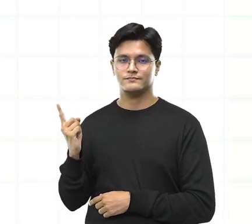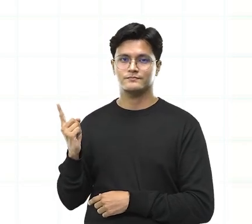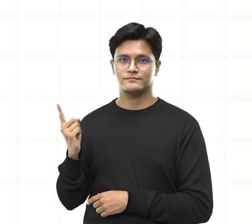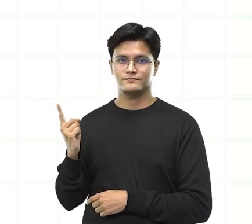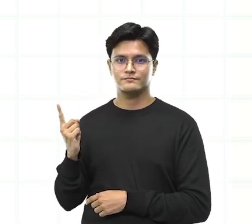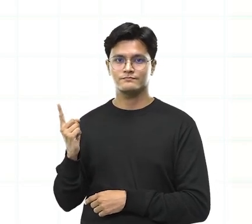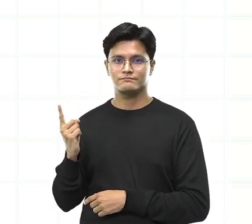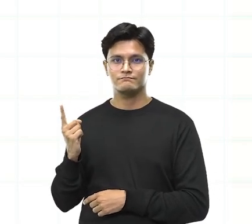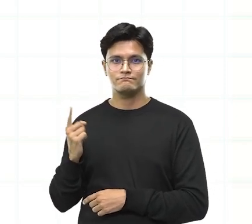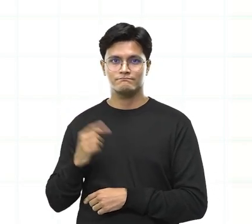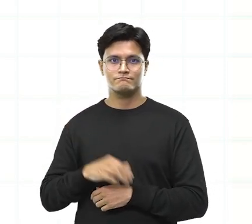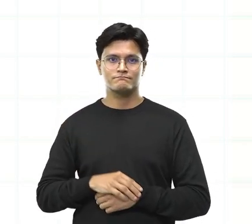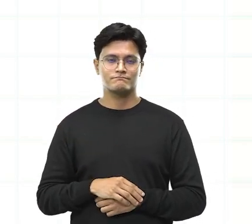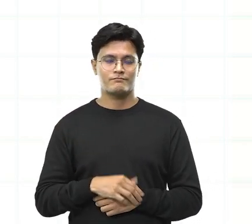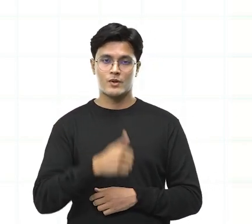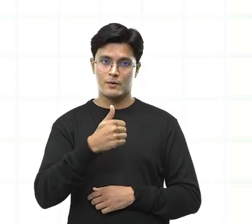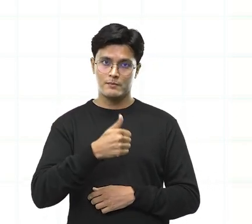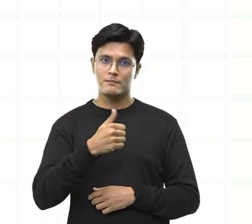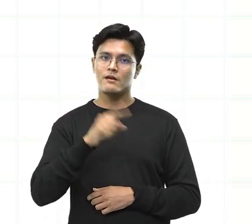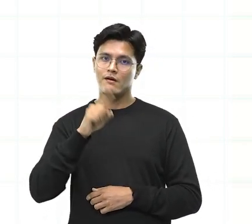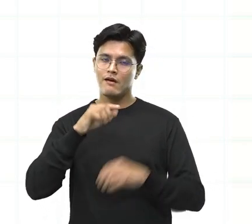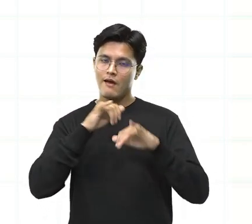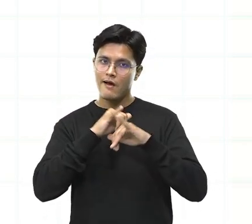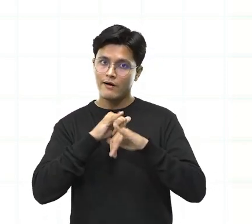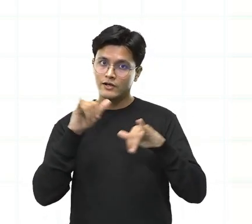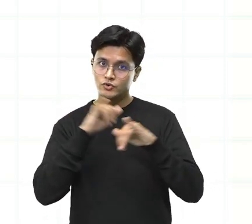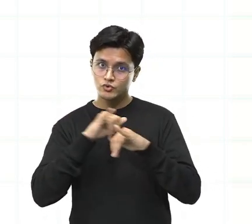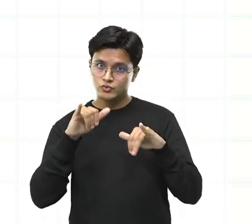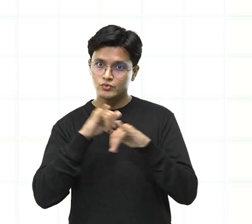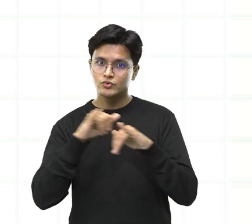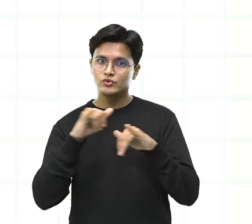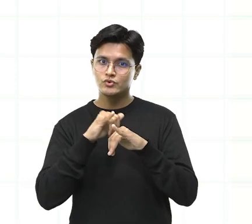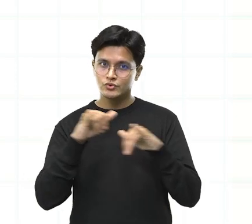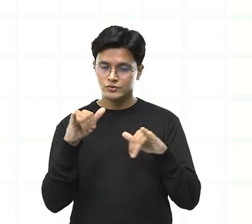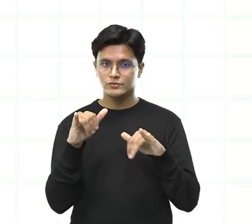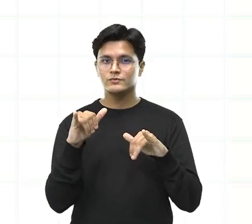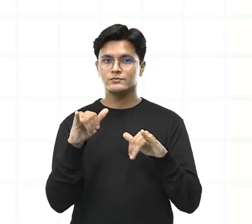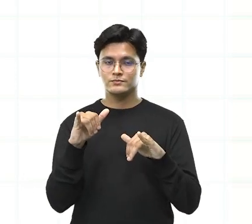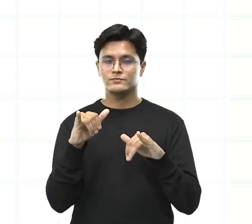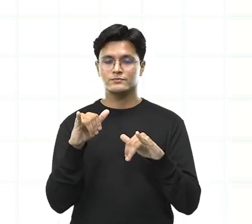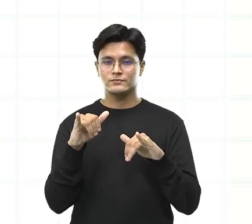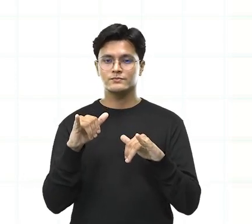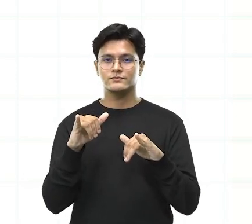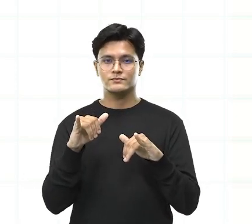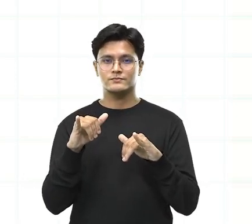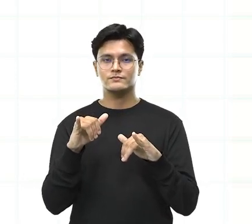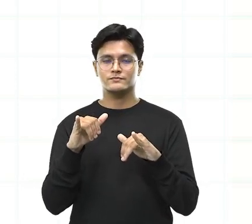A primeira, né, é o anúncio. É o anúncio